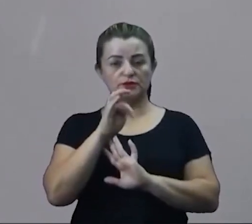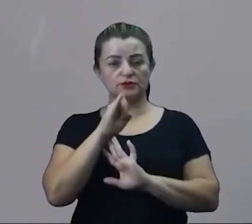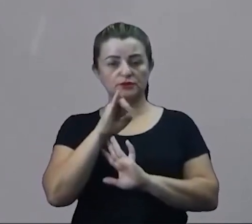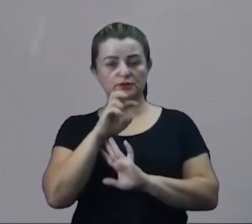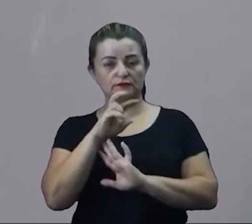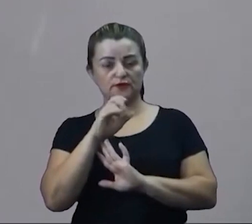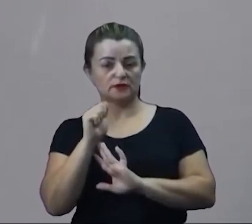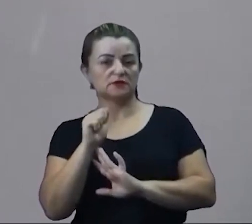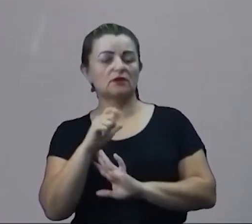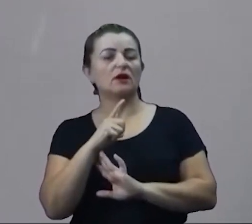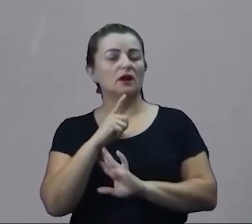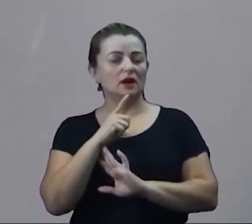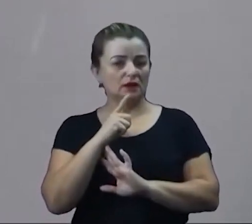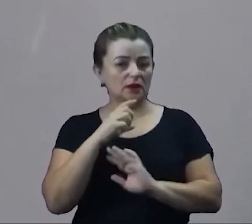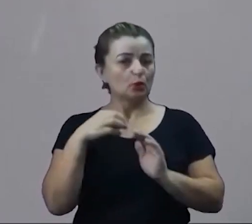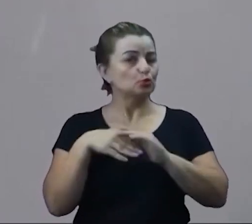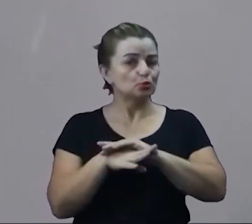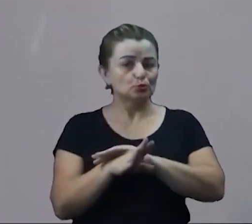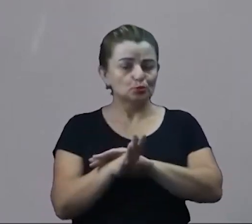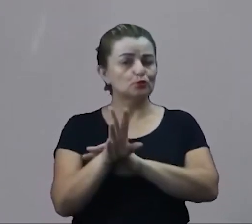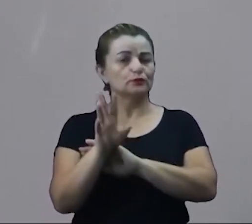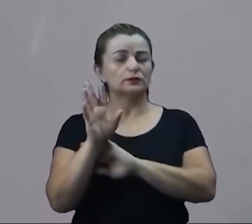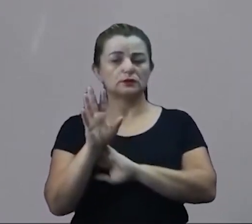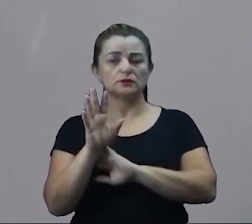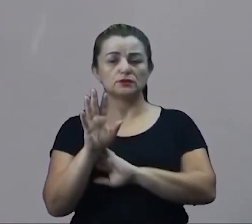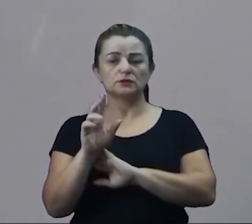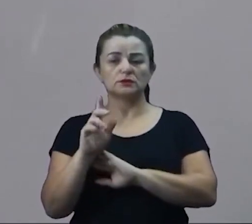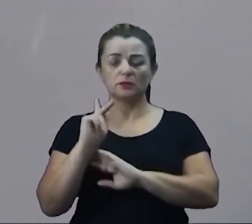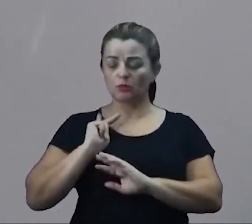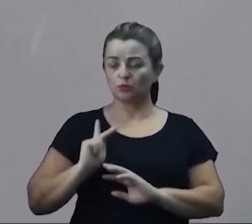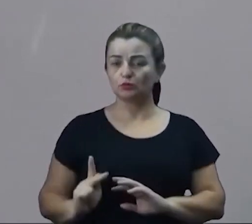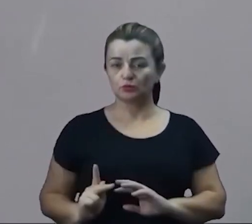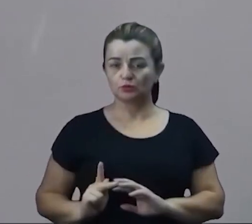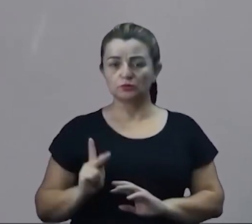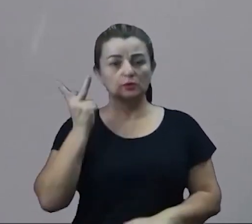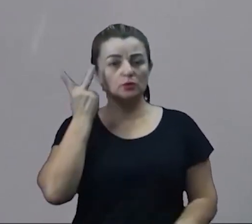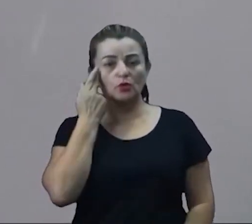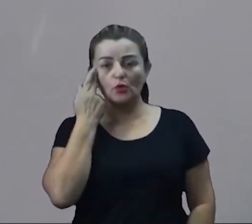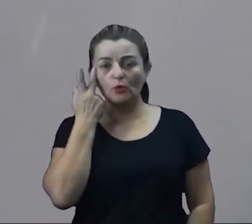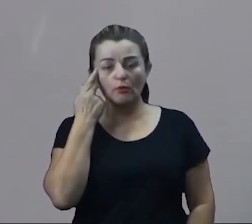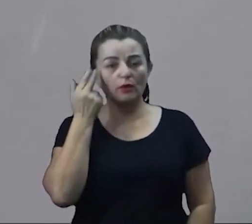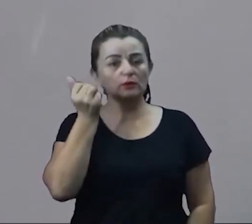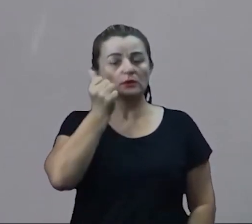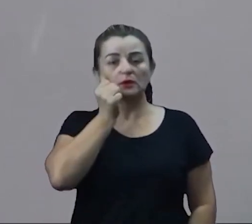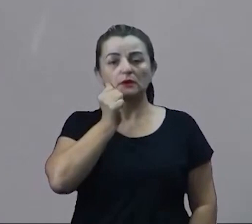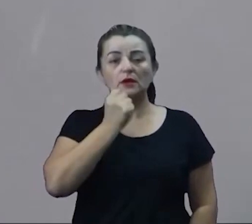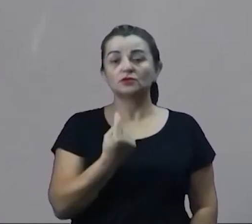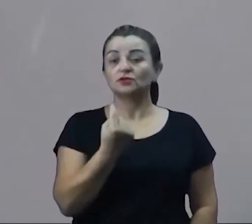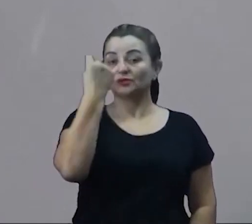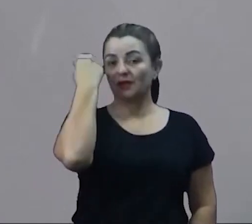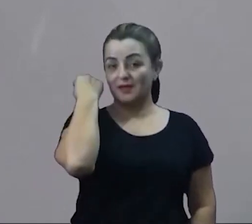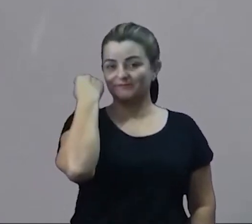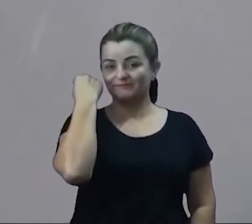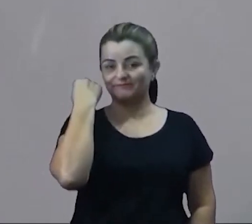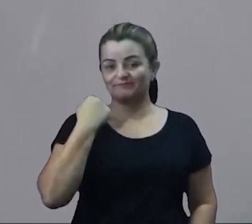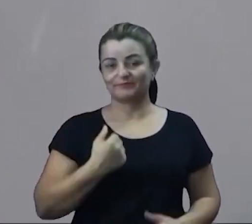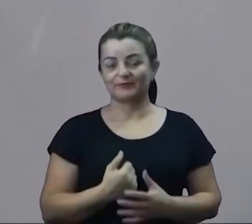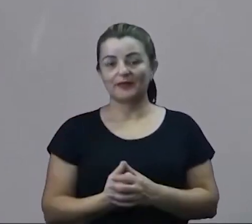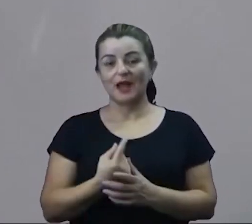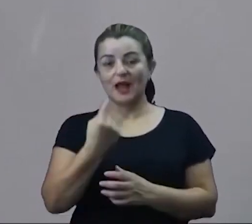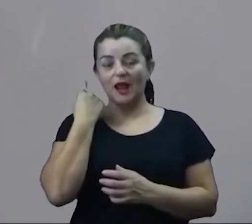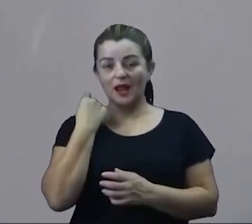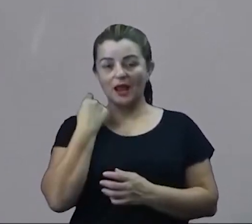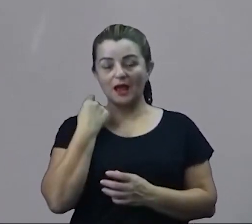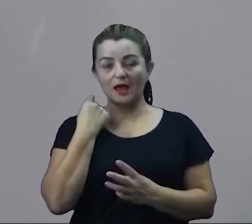tem vícios, tem, vamos dizer, atitudes, né, naturais da mulher daquele período, tá? Lá